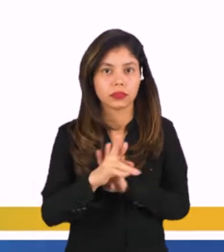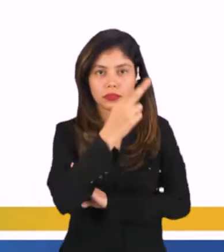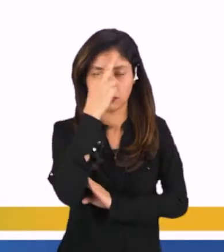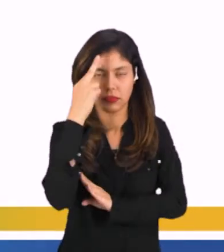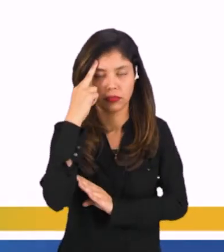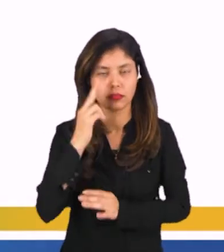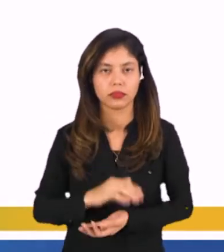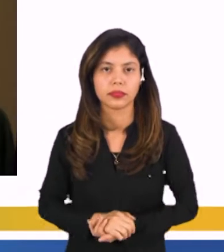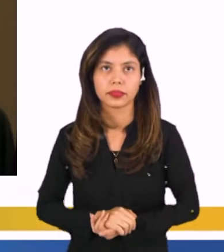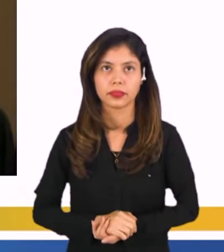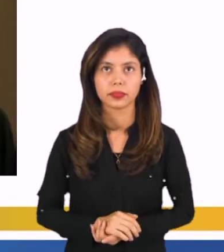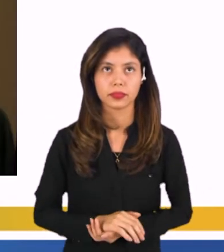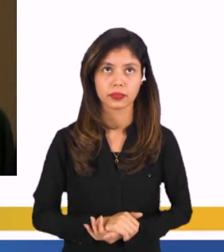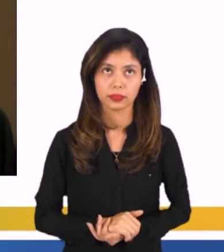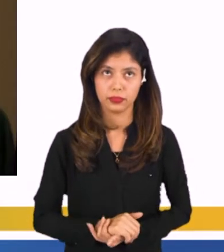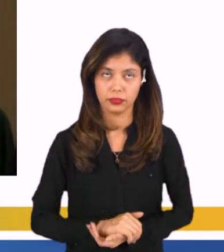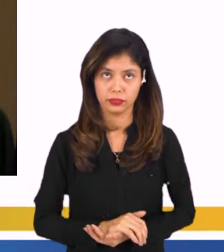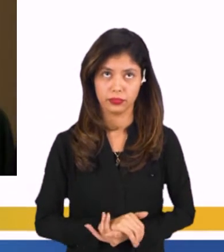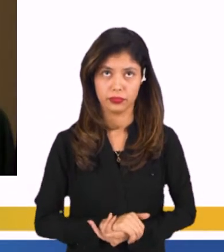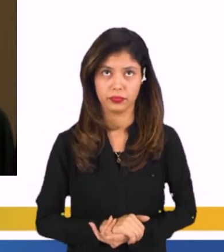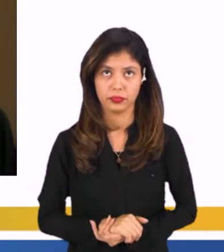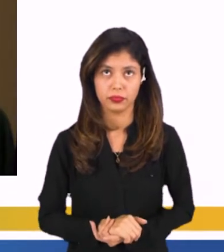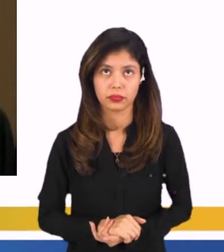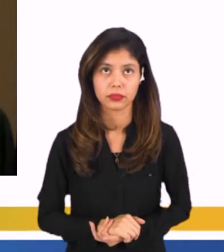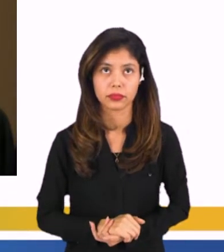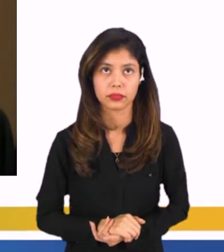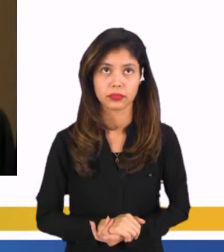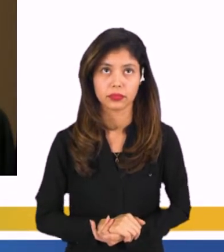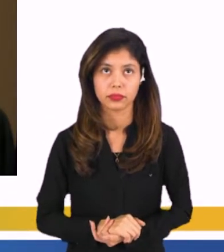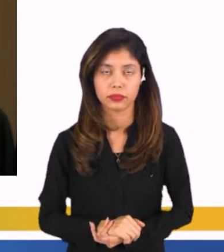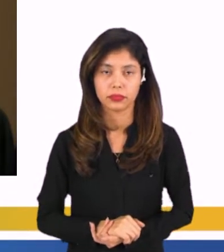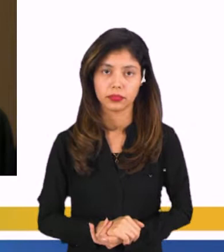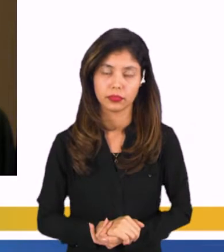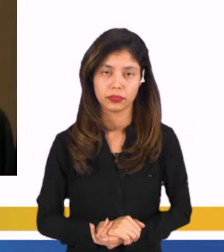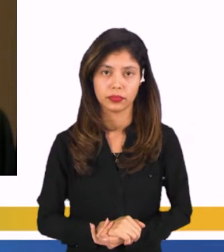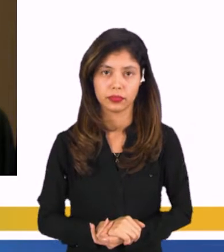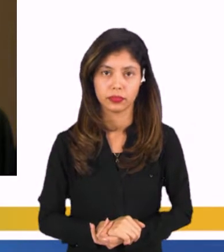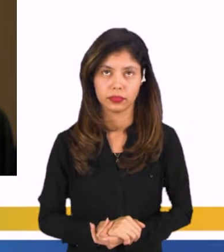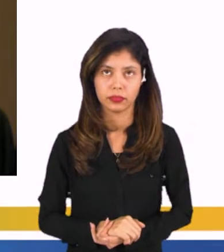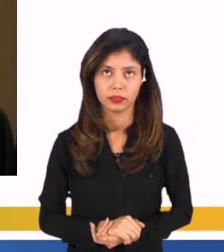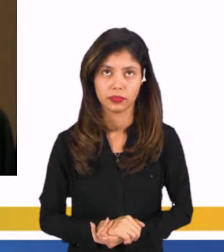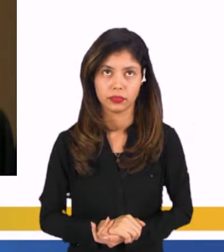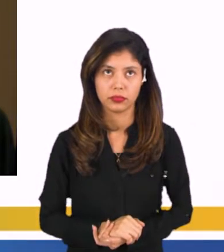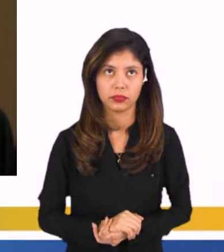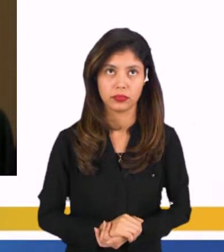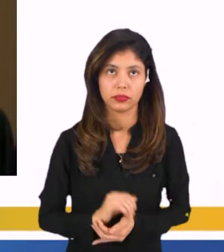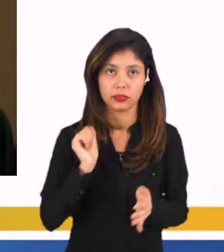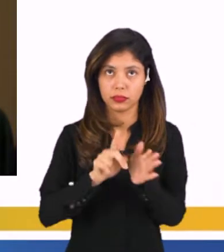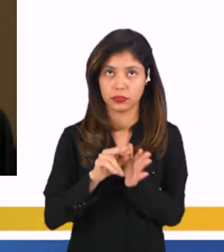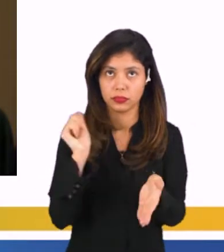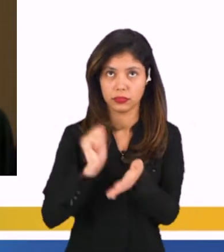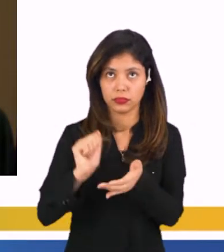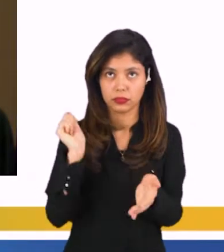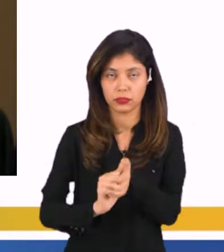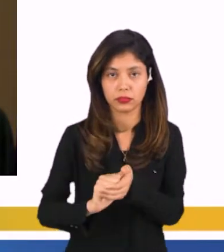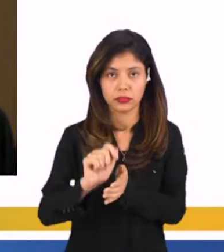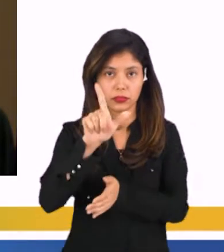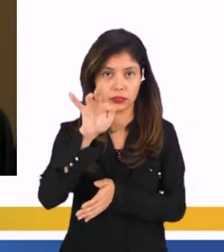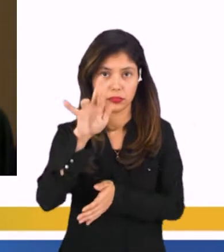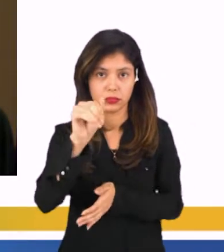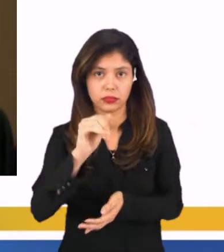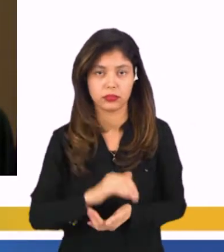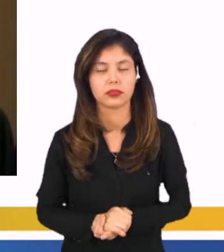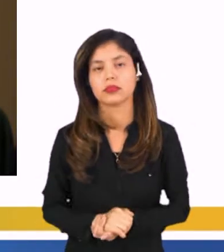história, ok? Vamos para o próximo slide. Biografías de autores latinos. En